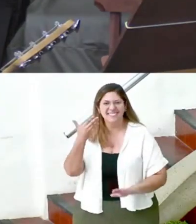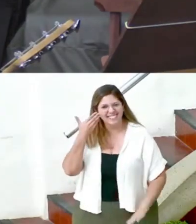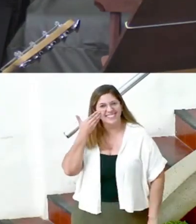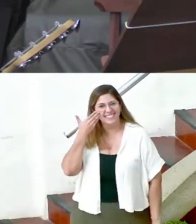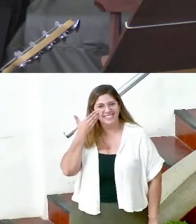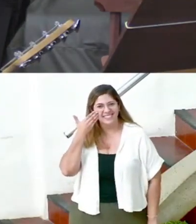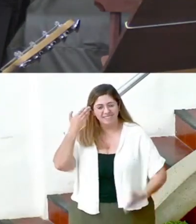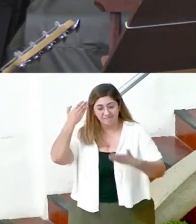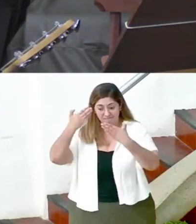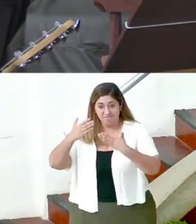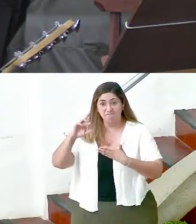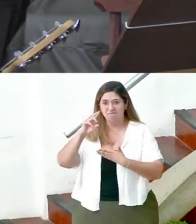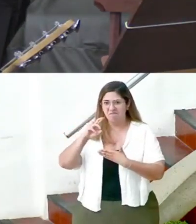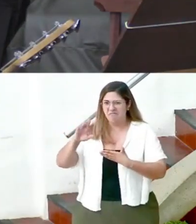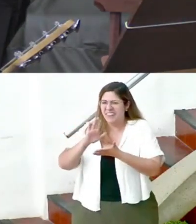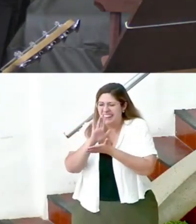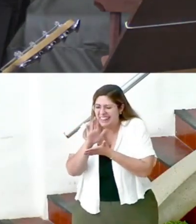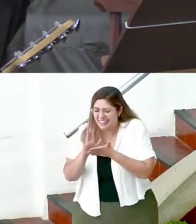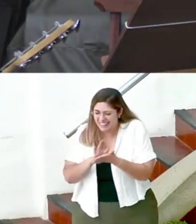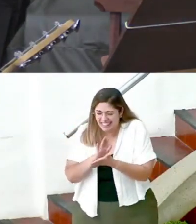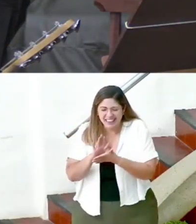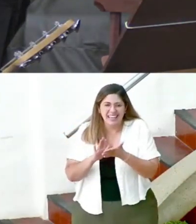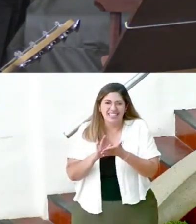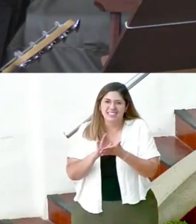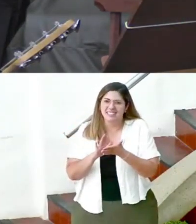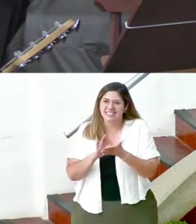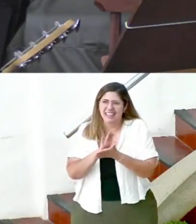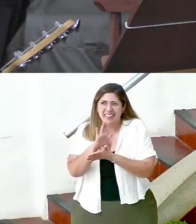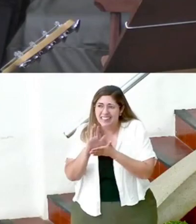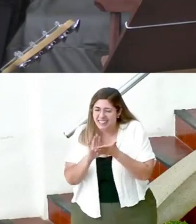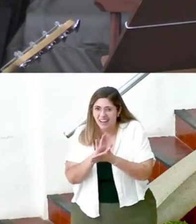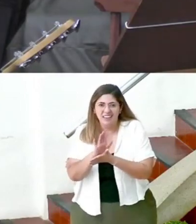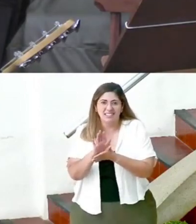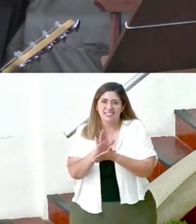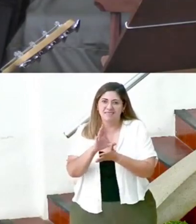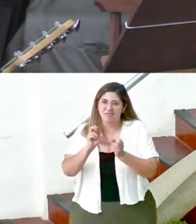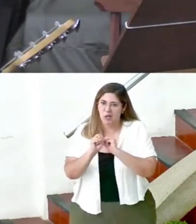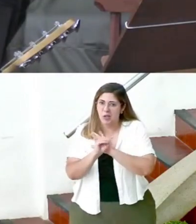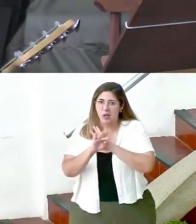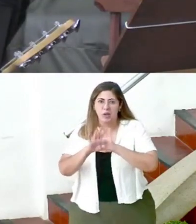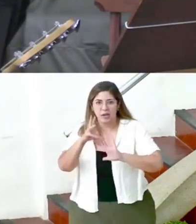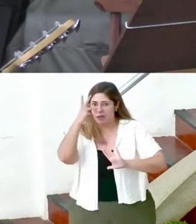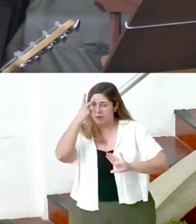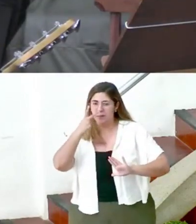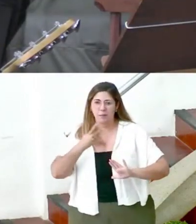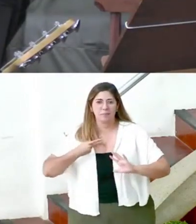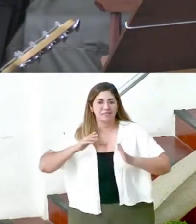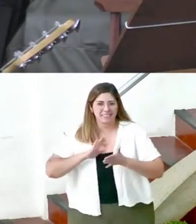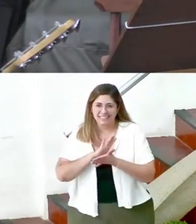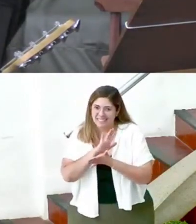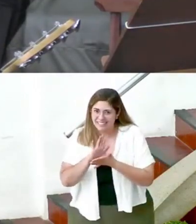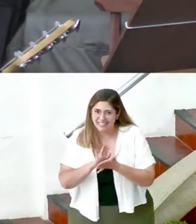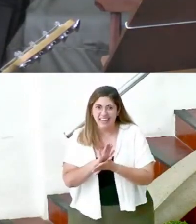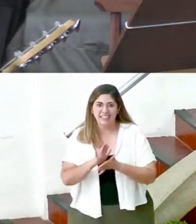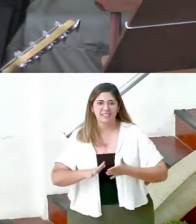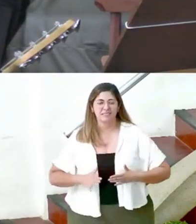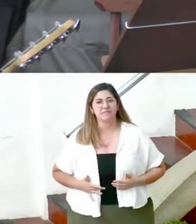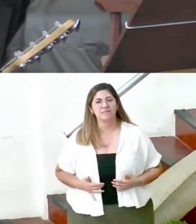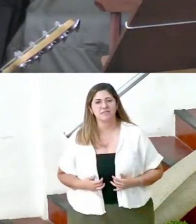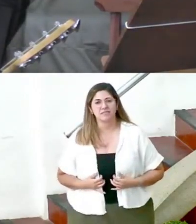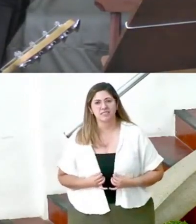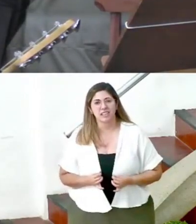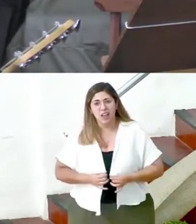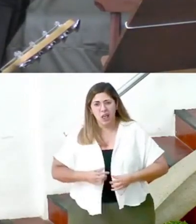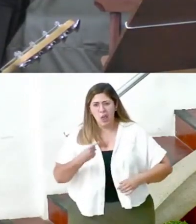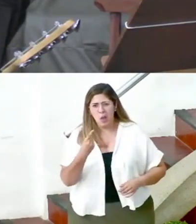um centésimo de possibilidade de nos vangloriar, nós nos vangloriaríamos. Se nós tivéssemos uma condição,